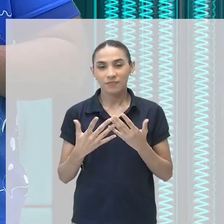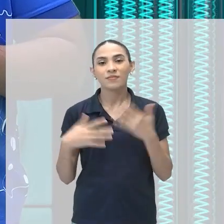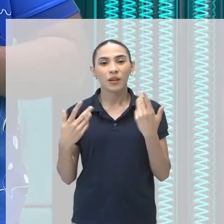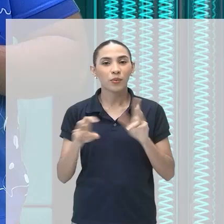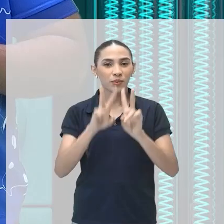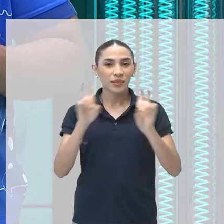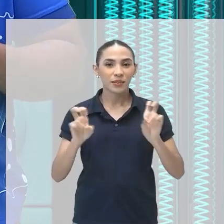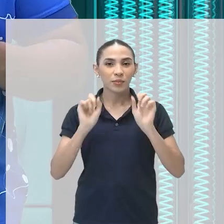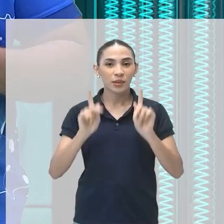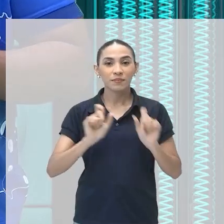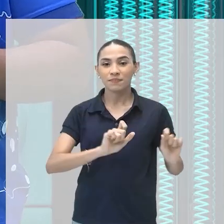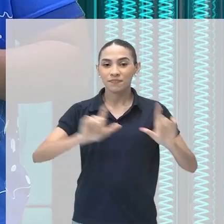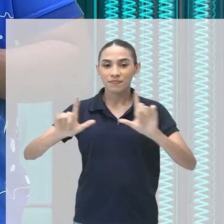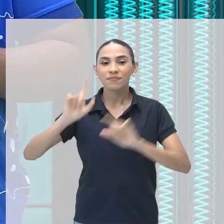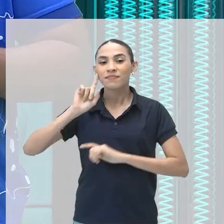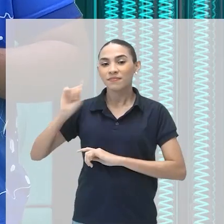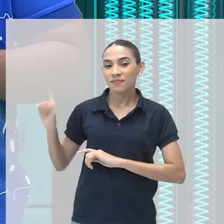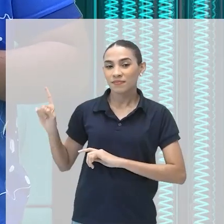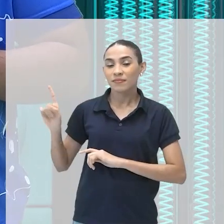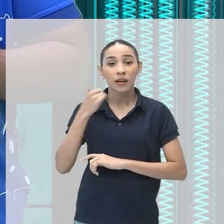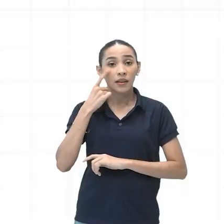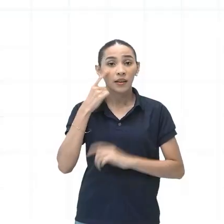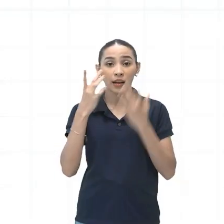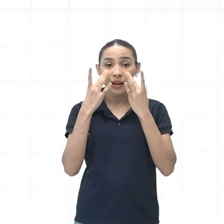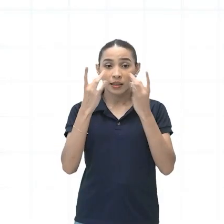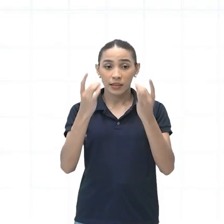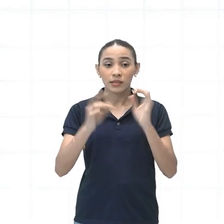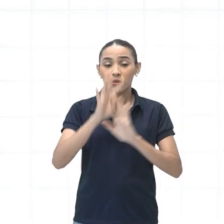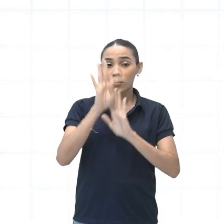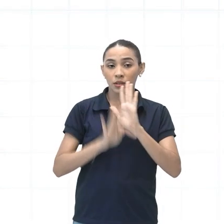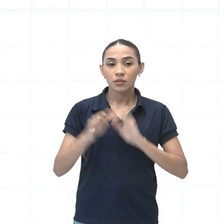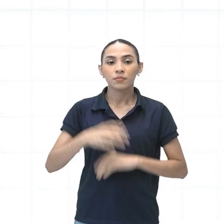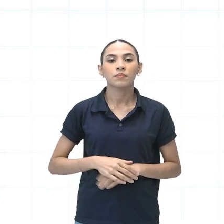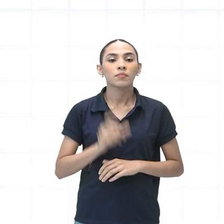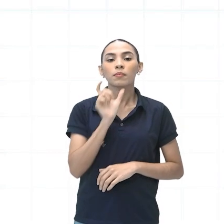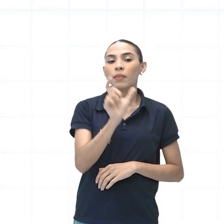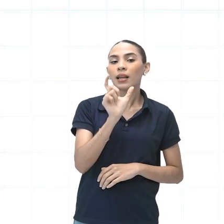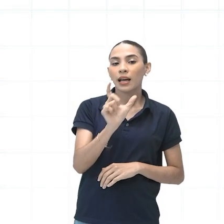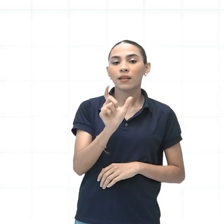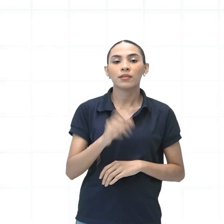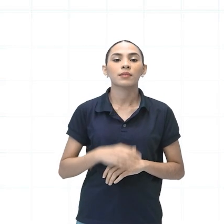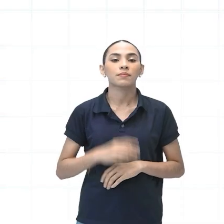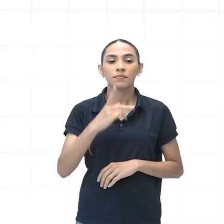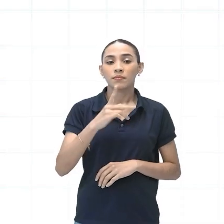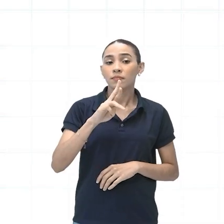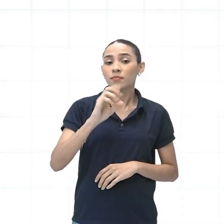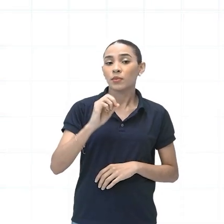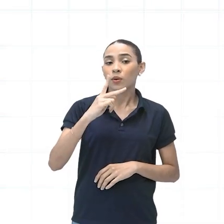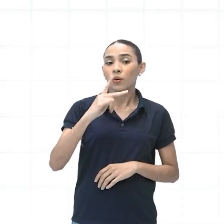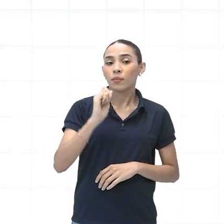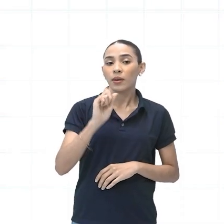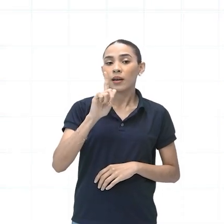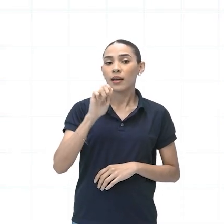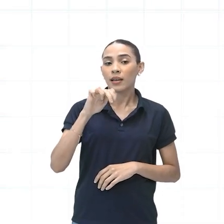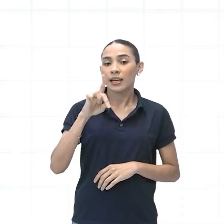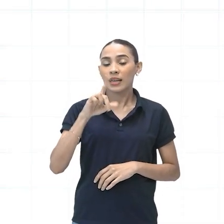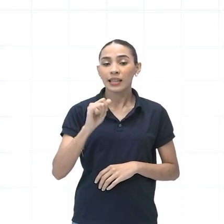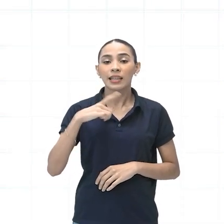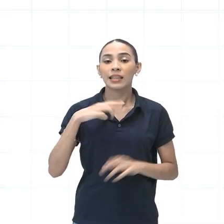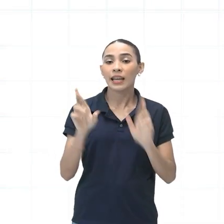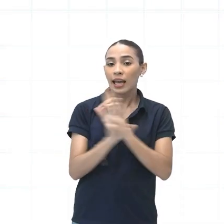este assunto. Colocando ele aí para vocês, observe que o nosso texto traz. O termo propaganda está relacionado